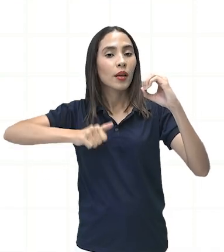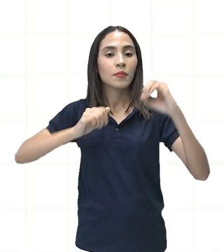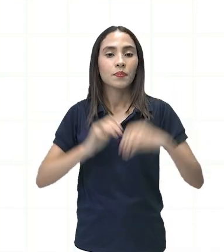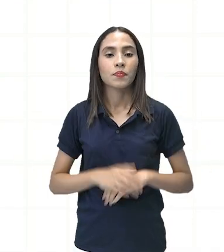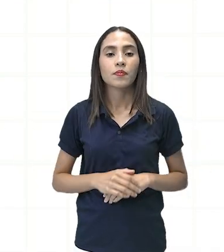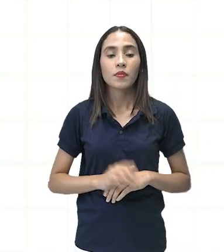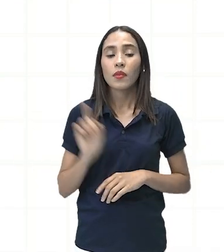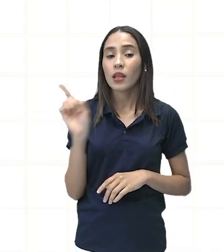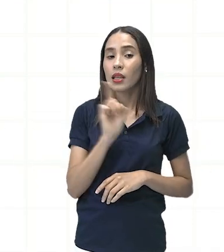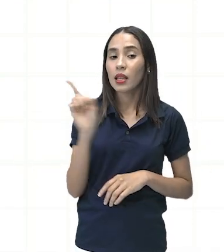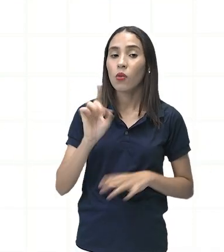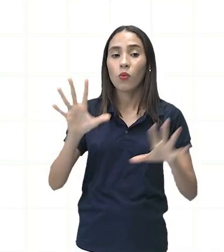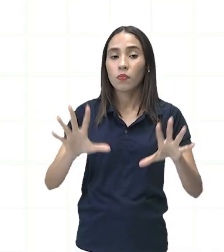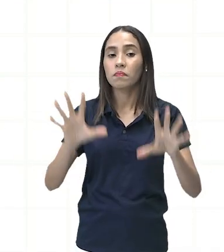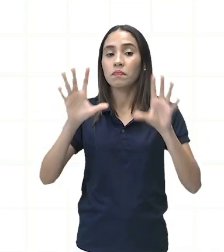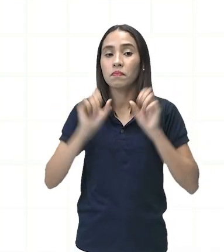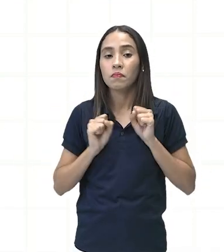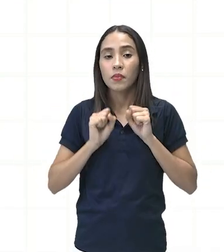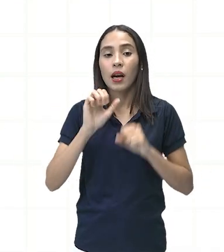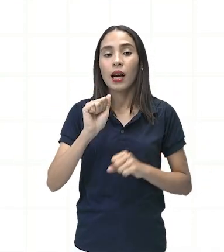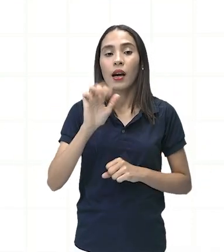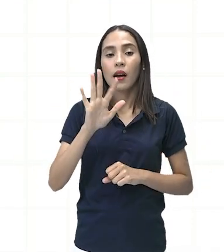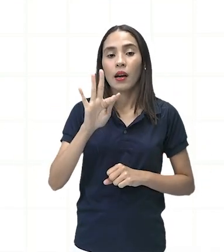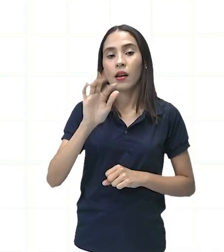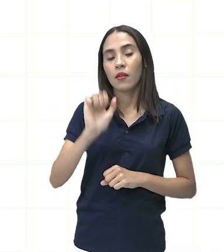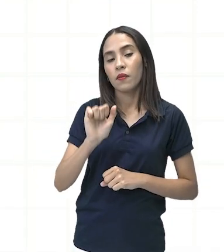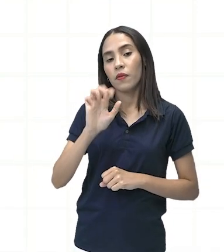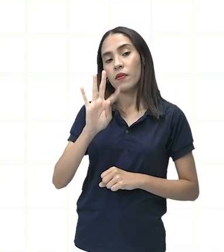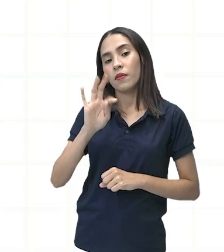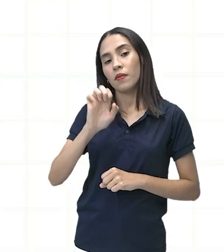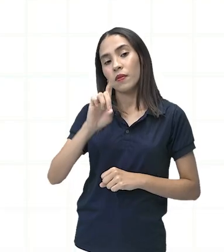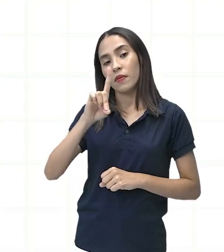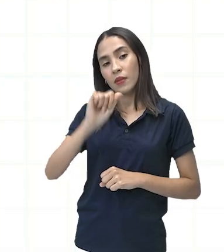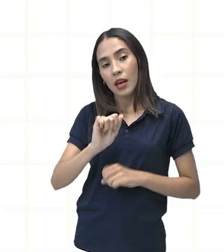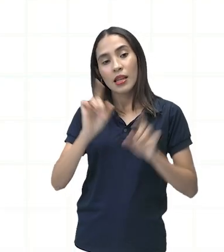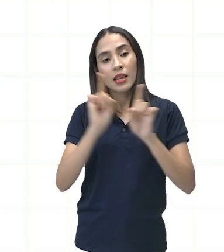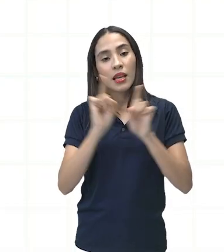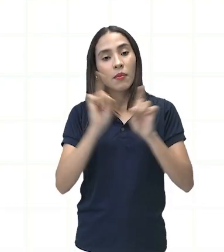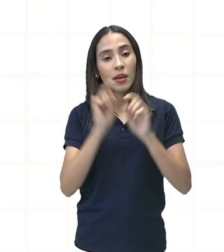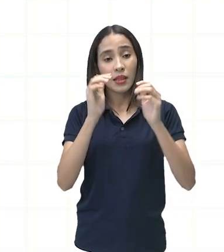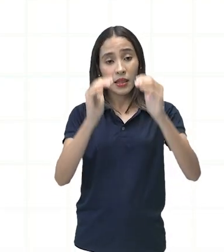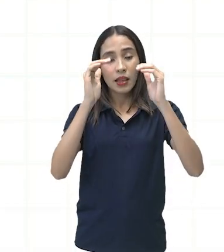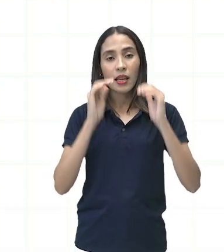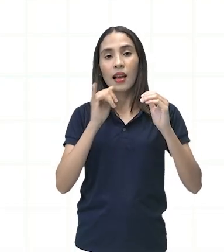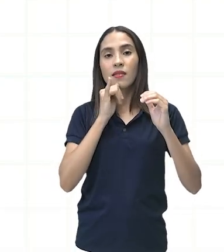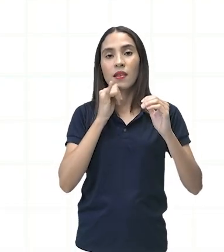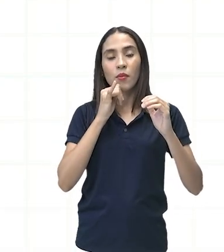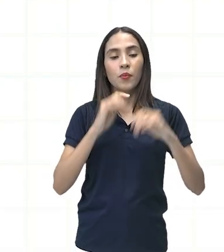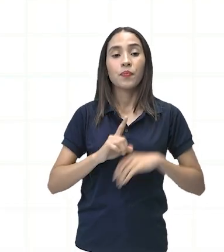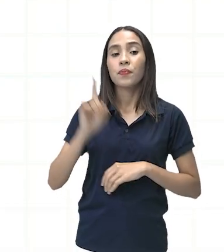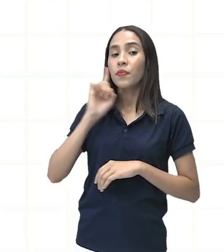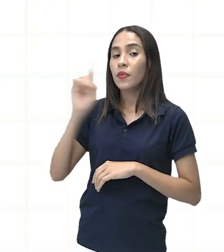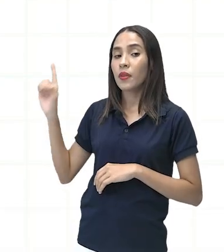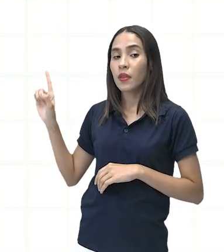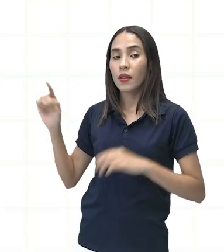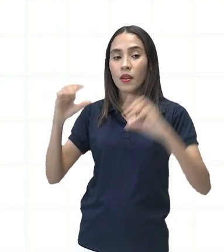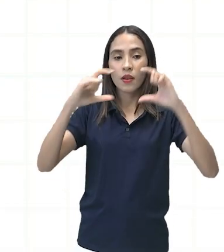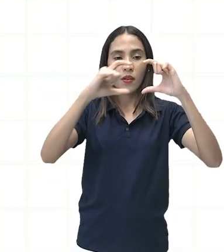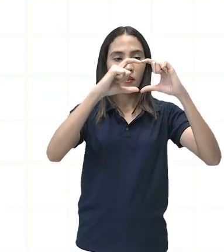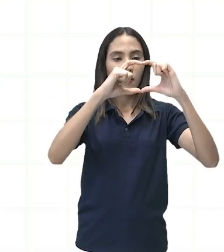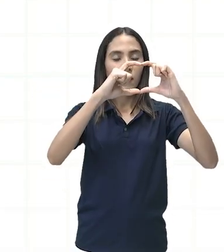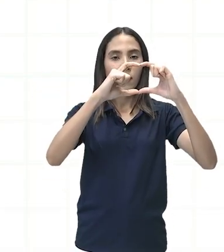vocês. E está escrito aqui, mulher não afetada. Bem como embaixo nós temos um símbolo de um